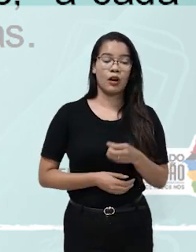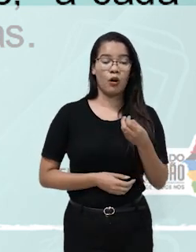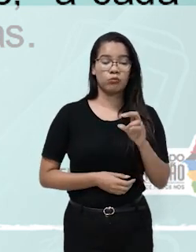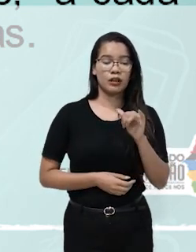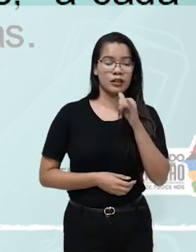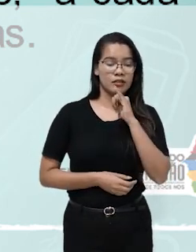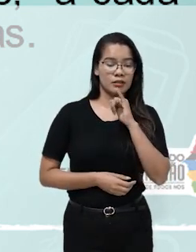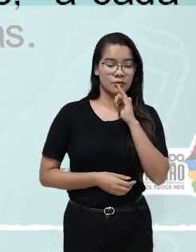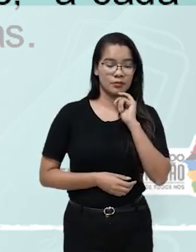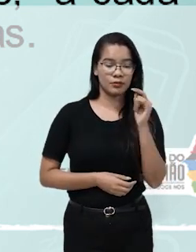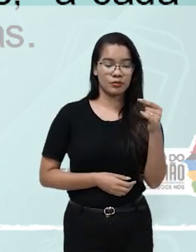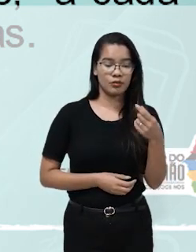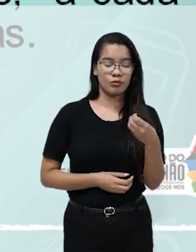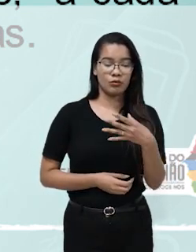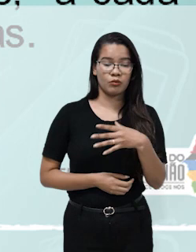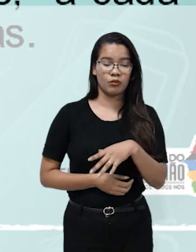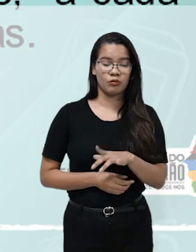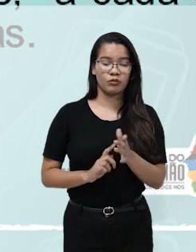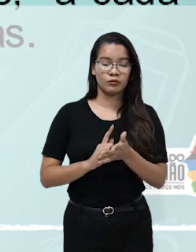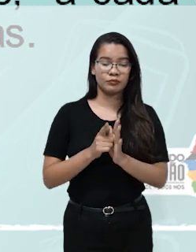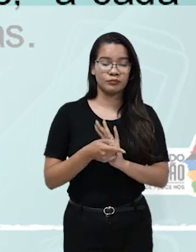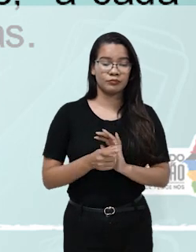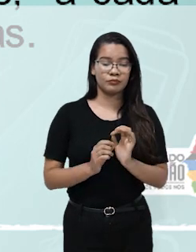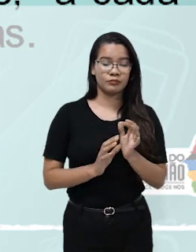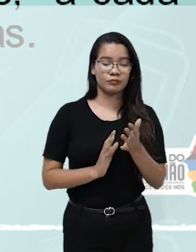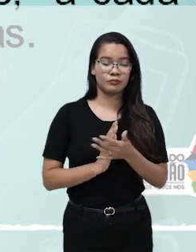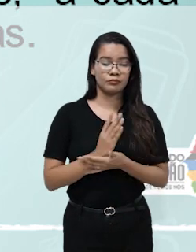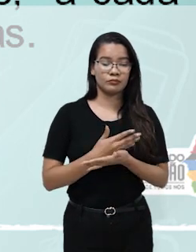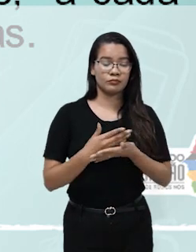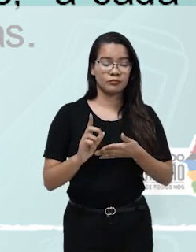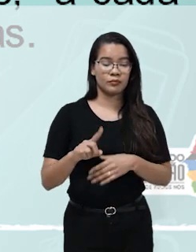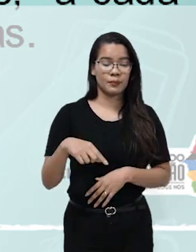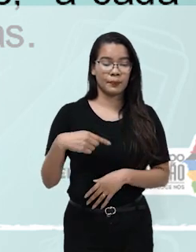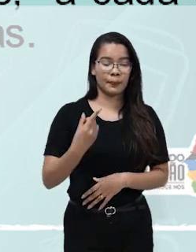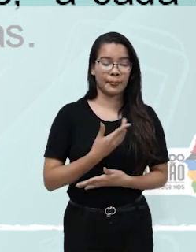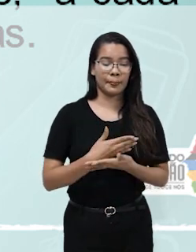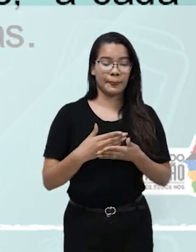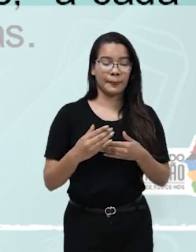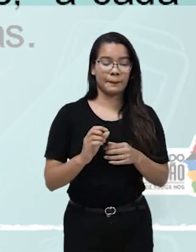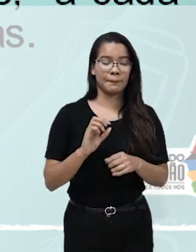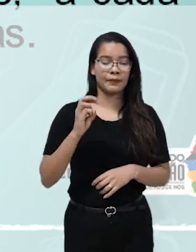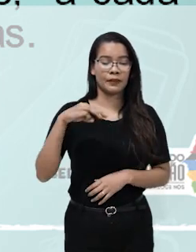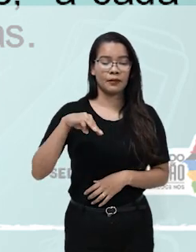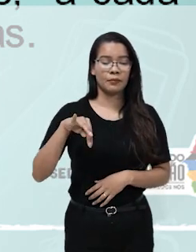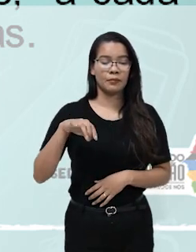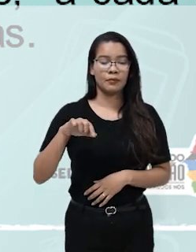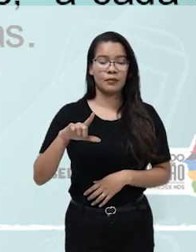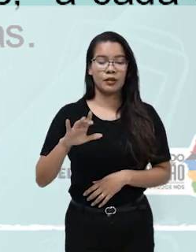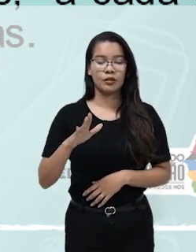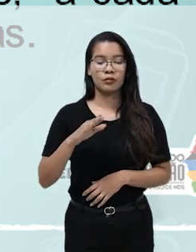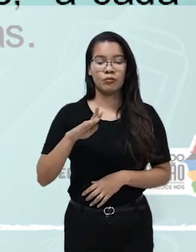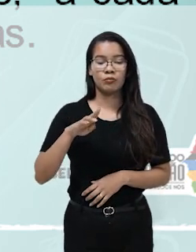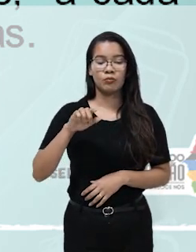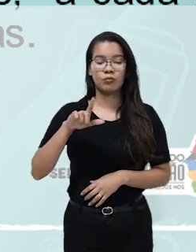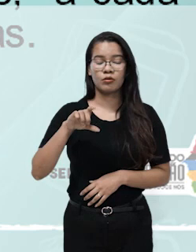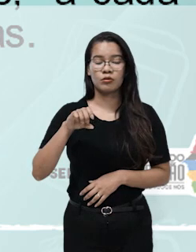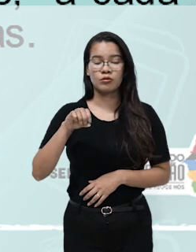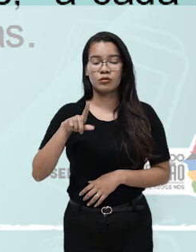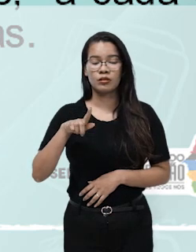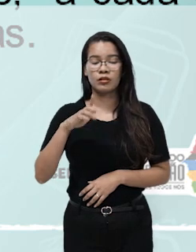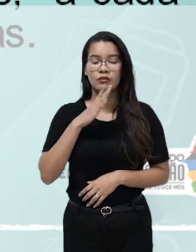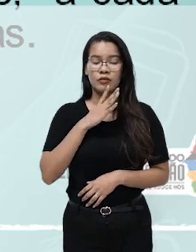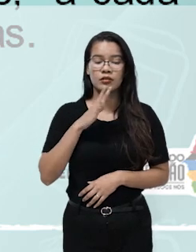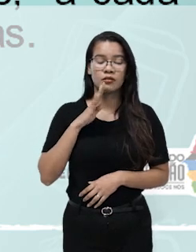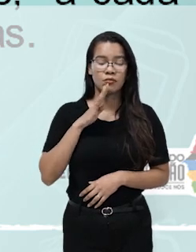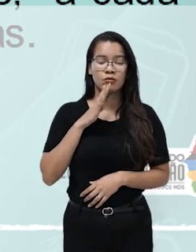Um exemplo disso são os novos gêneros que surgiram após o aparecimento da internet: e-mail, blog, Facebook, as salas de